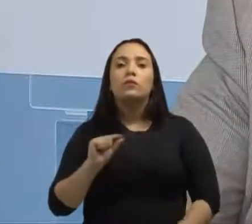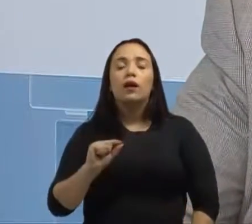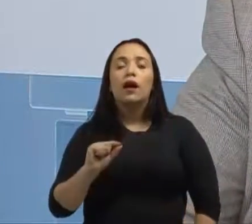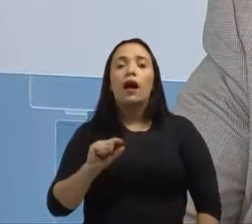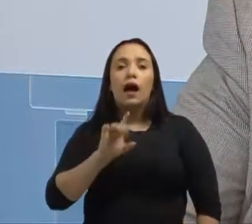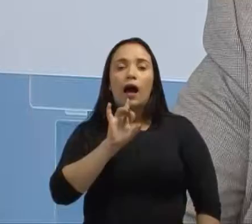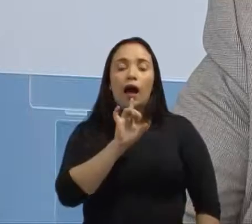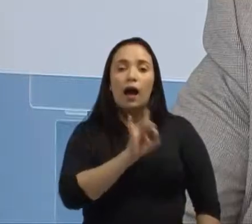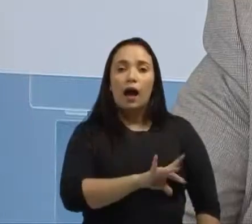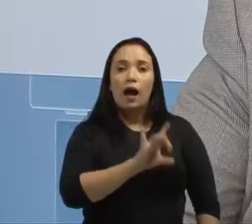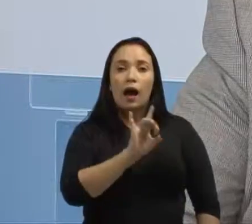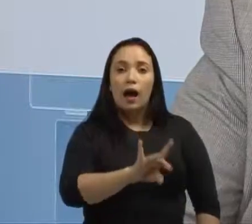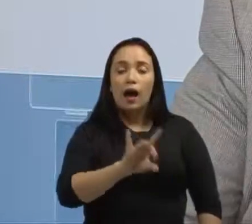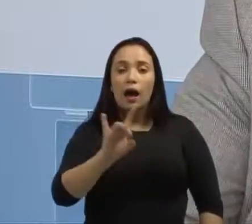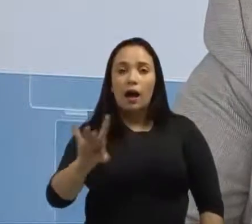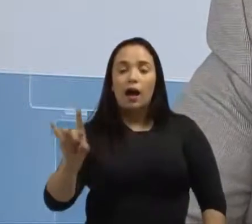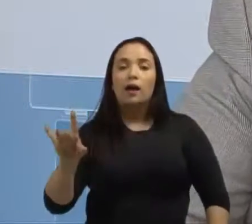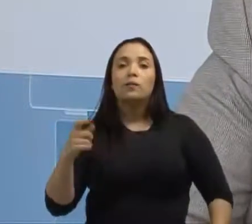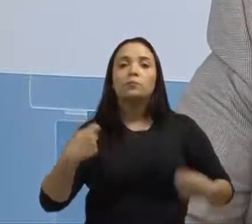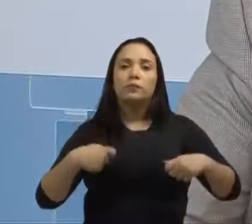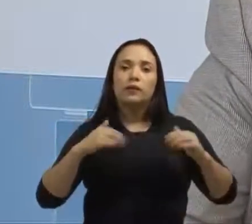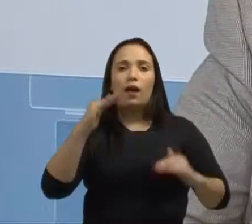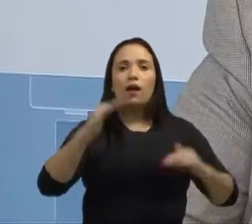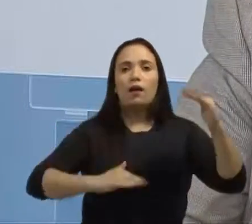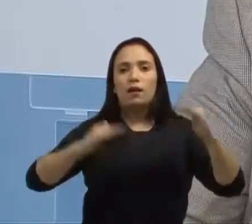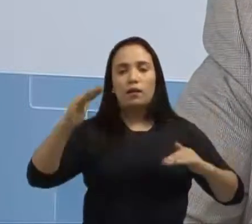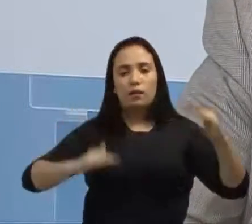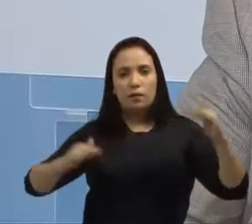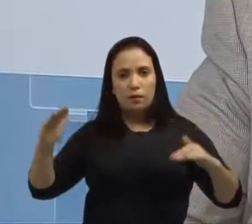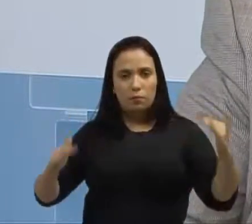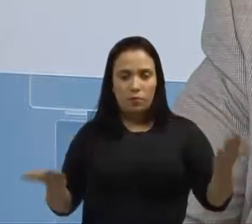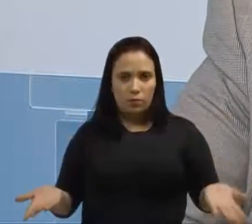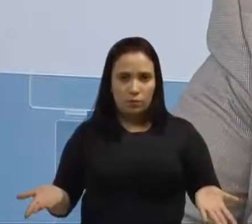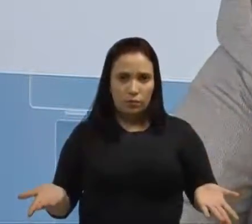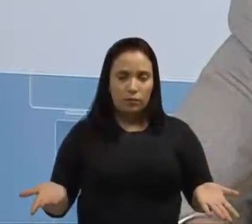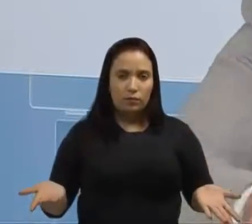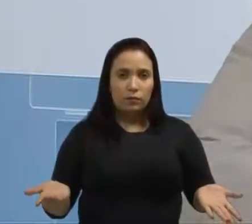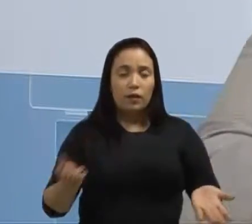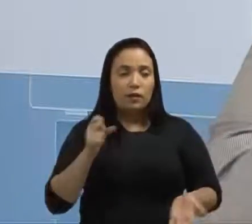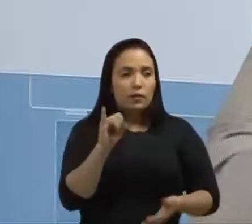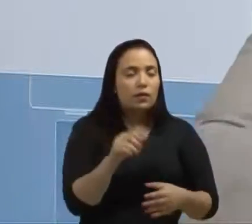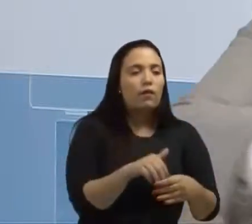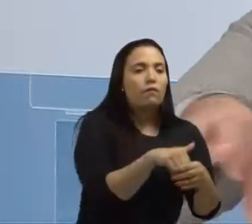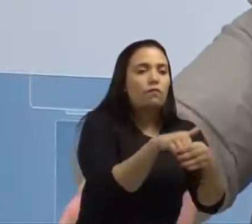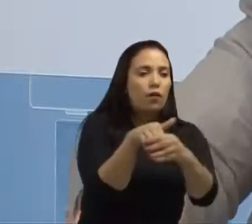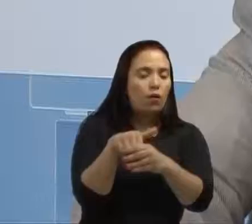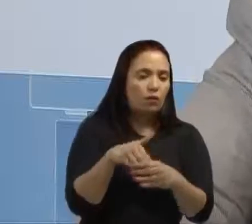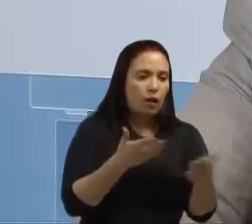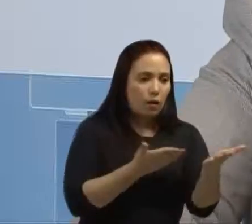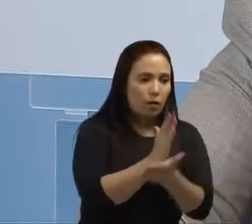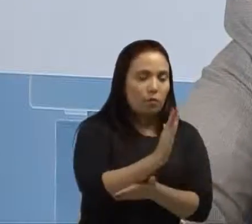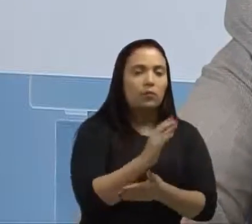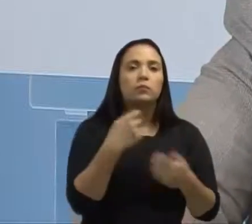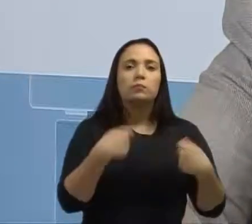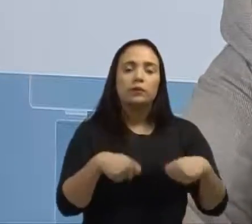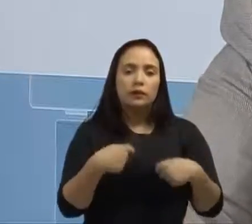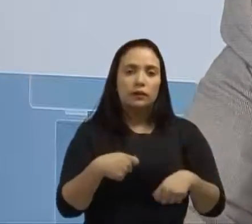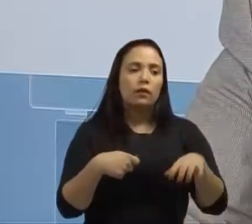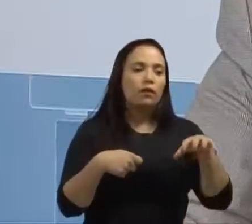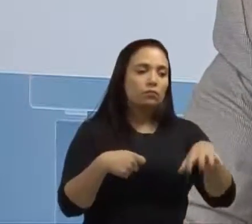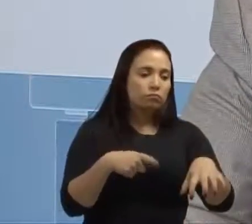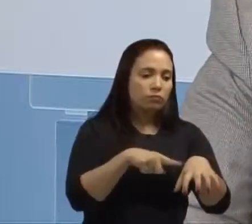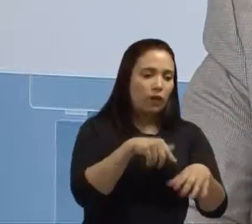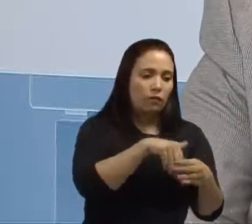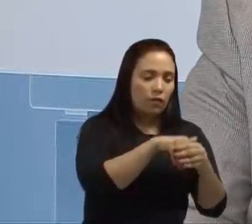3 senadores. Ele faz o equilíbrio regional. E na hora que uma coisa passa na Câmara, ela tem que passar também no Senado. E o Senado revisa se